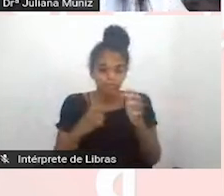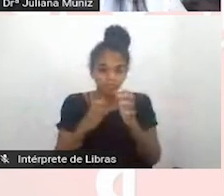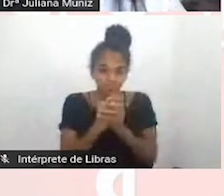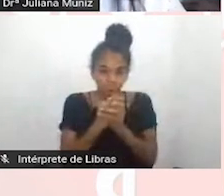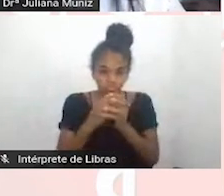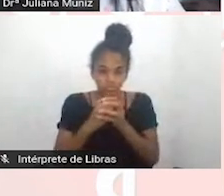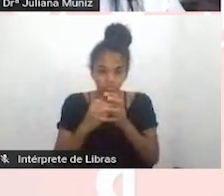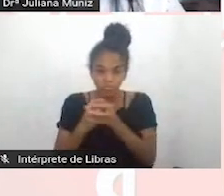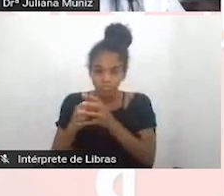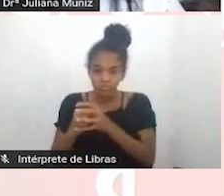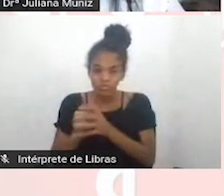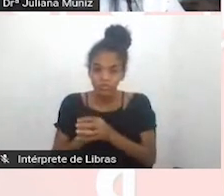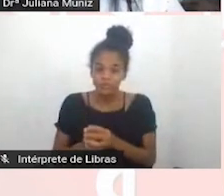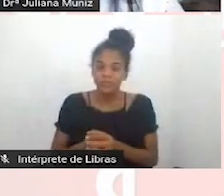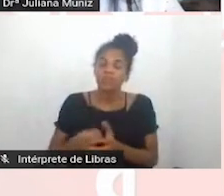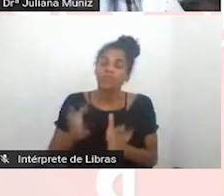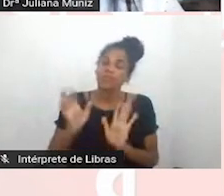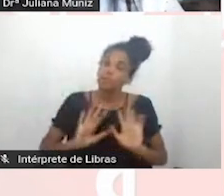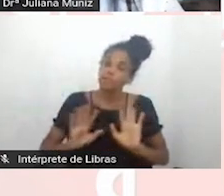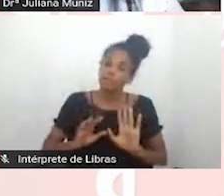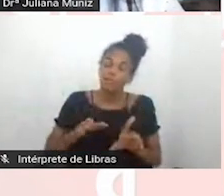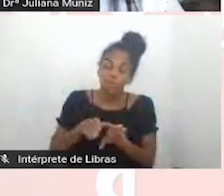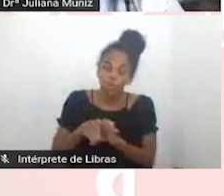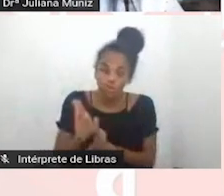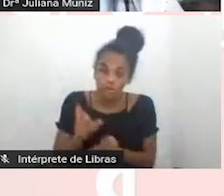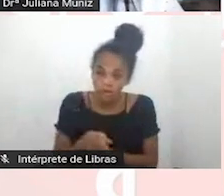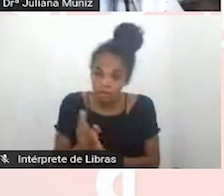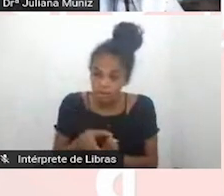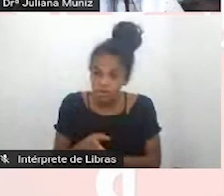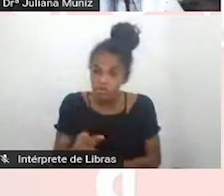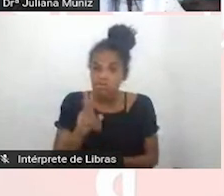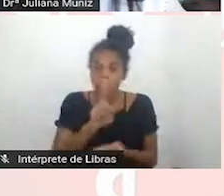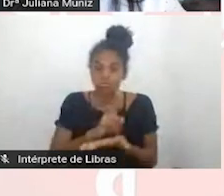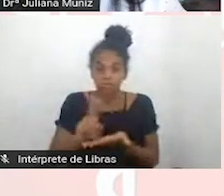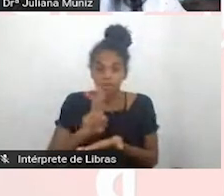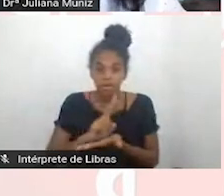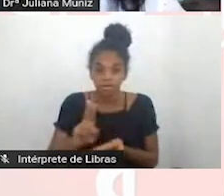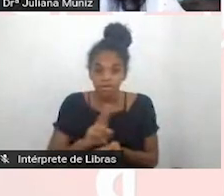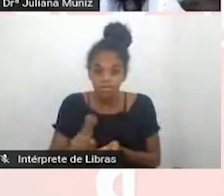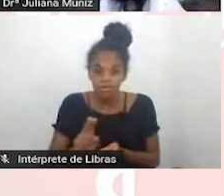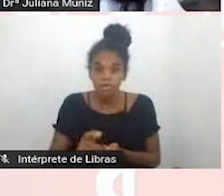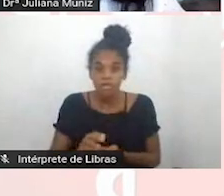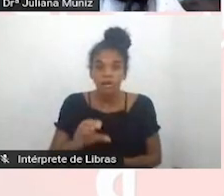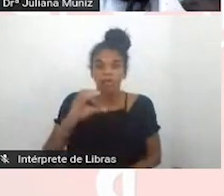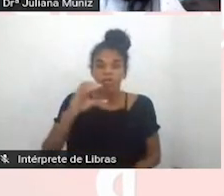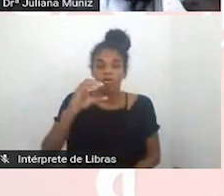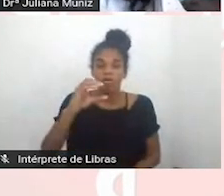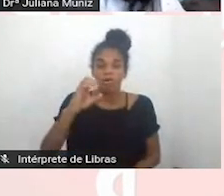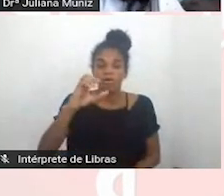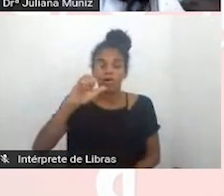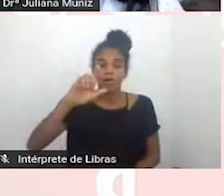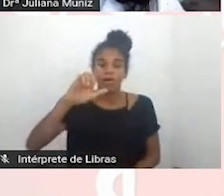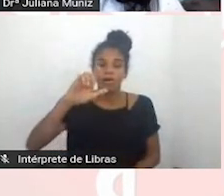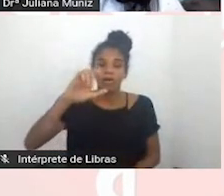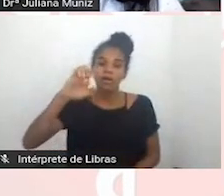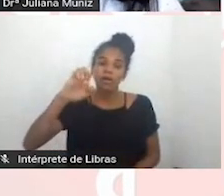dedímero vier alto, a gente faz o Clexane. Se o dedímero vier até 6 vezes o limite superior da normalidade, ou seja,